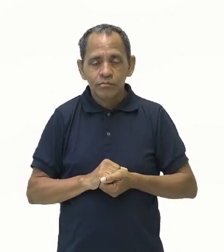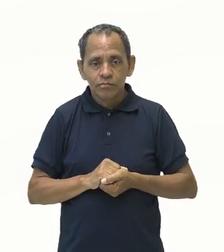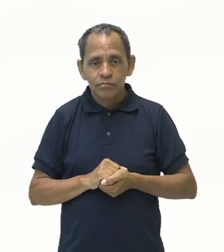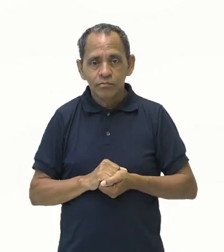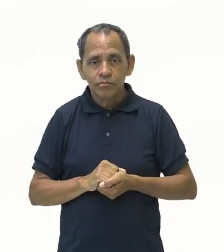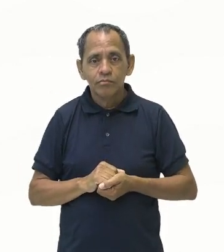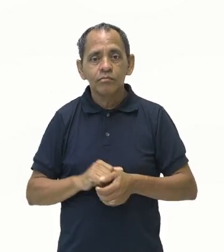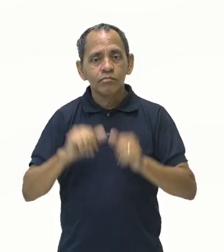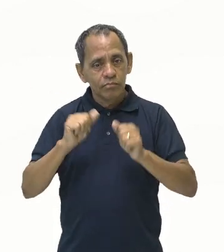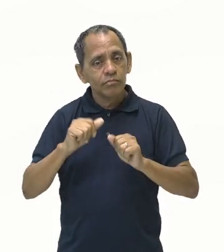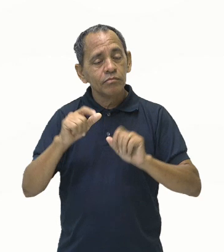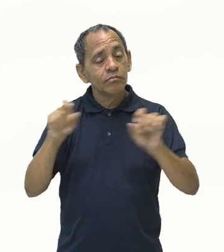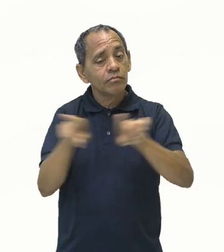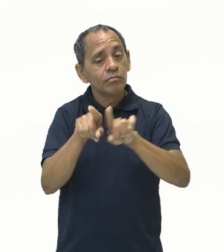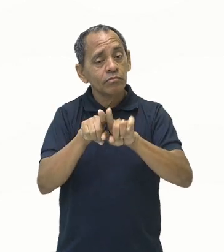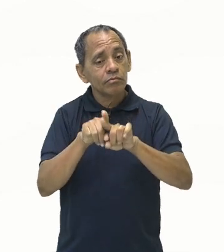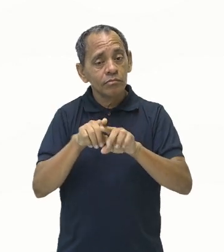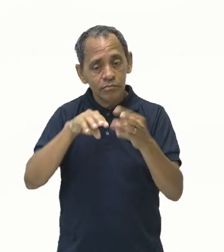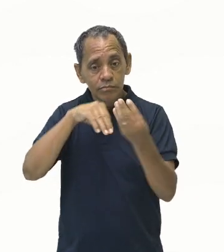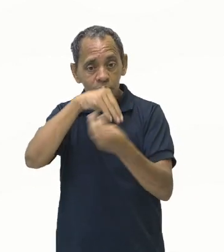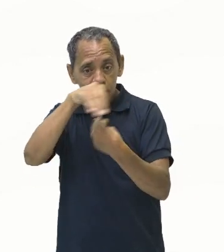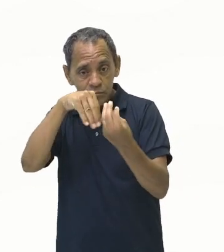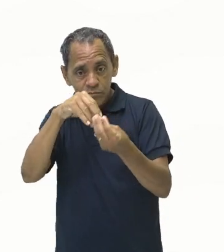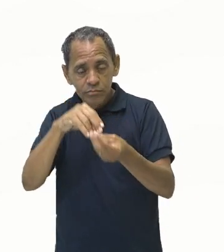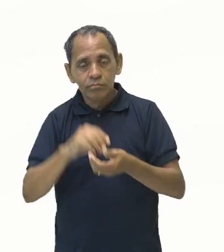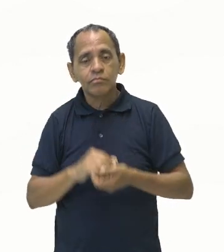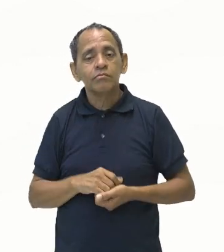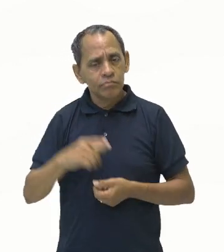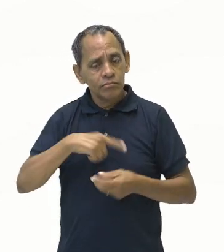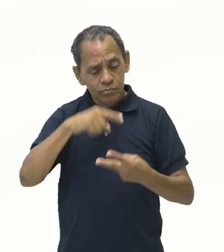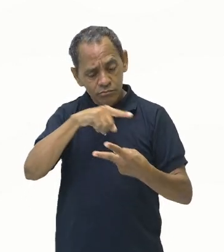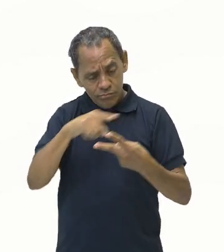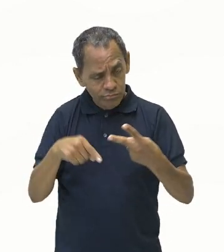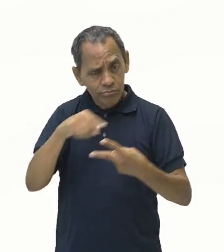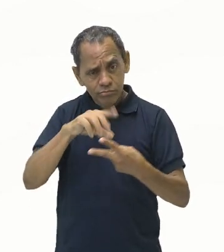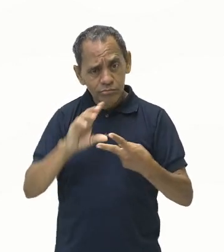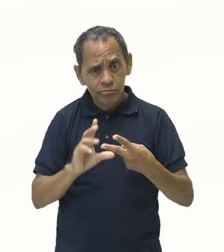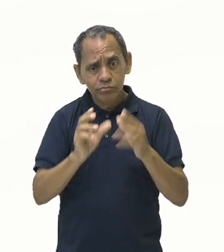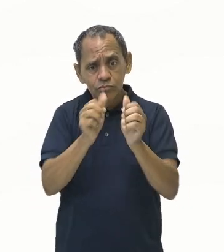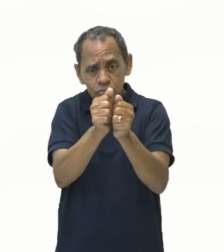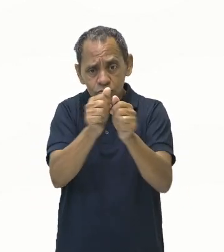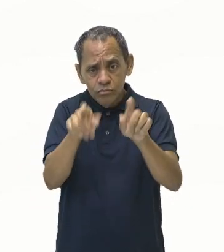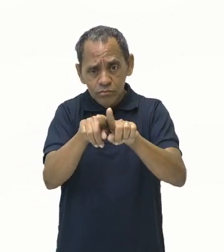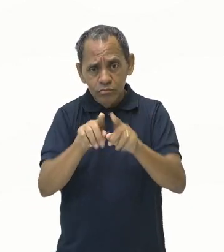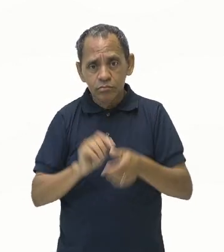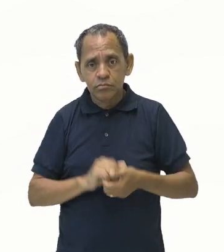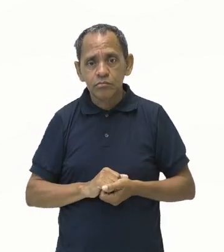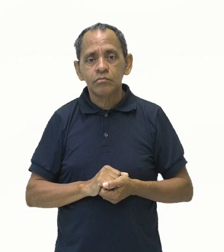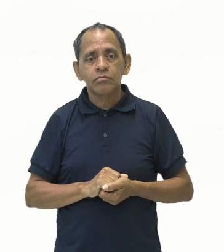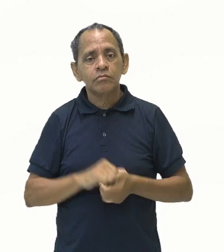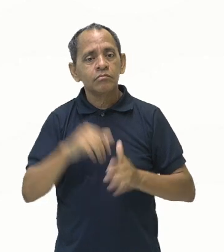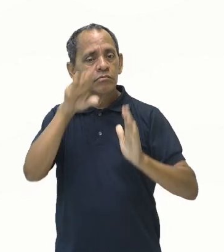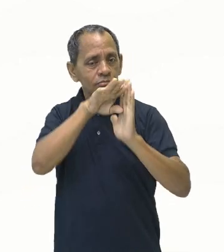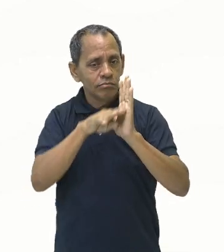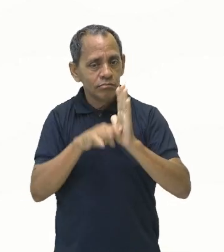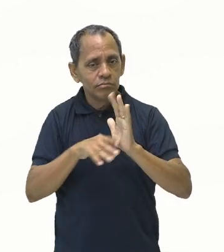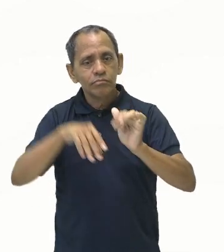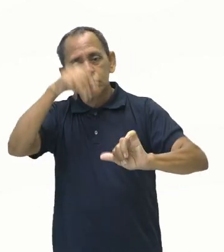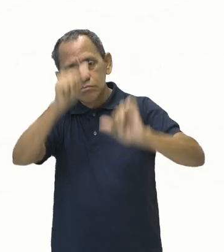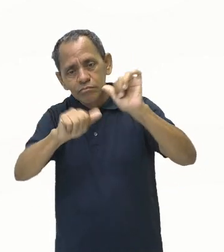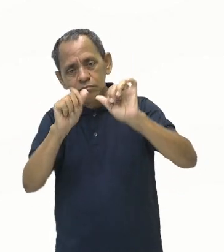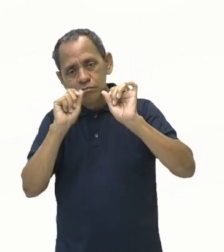dois. Então, note que nós temos classificação apenas analisando a